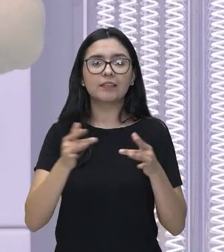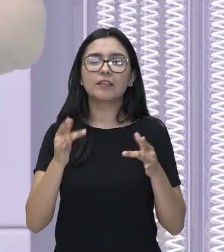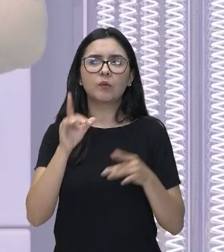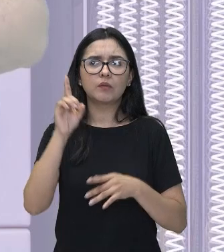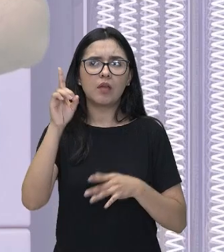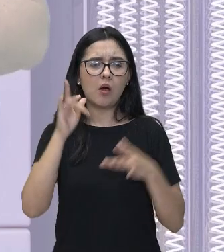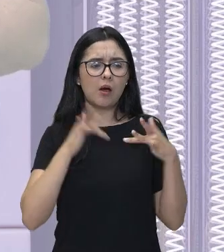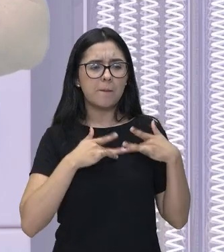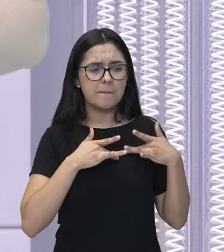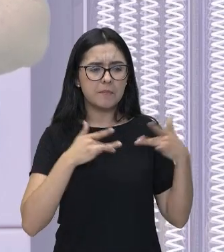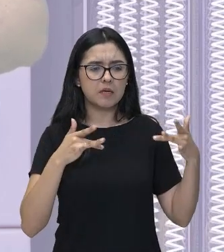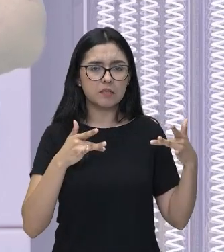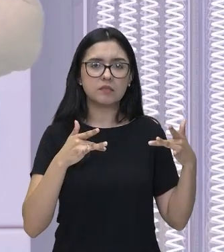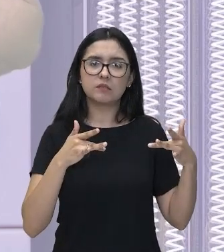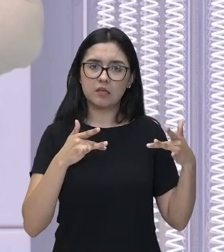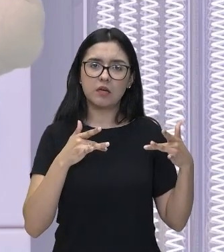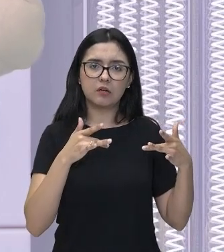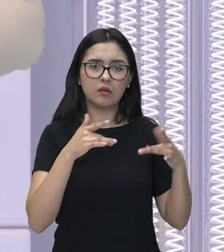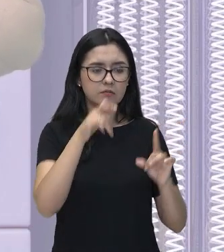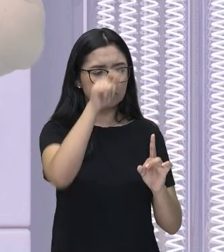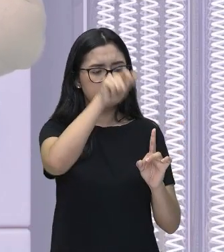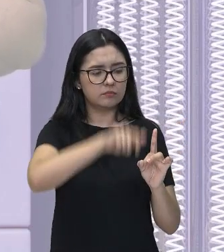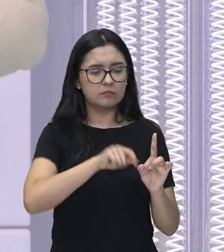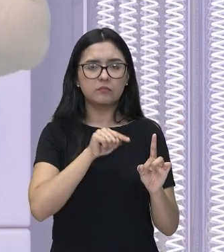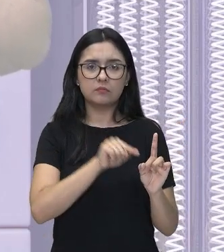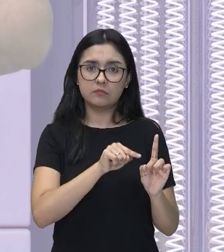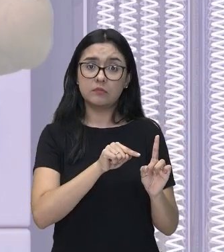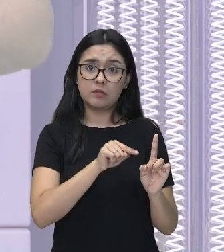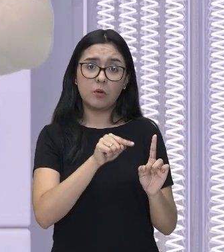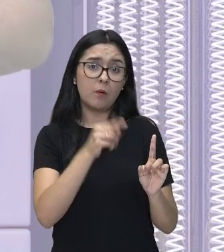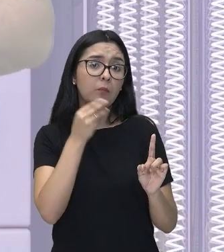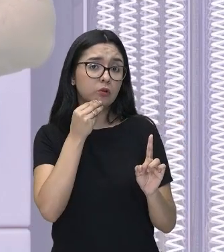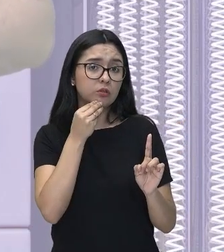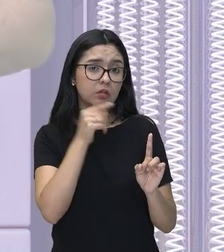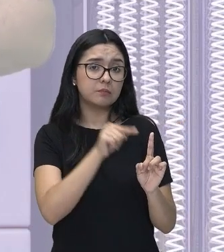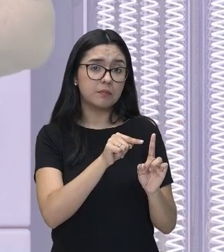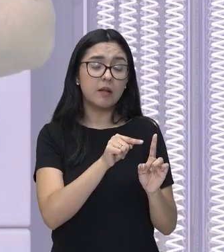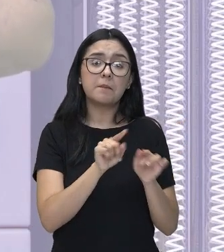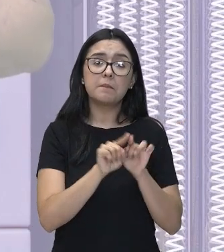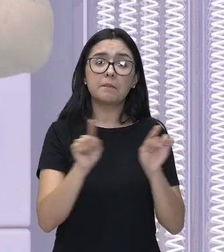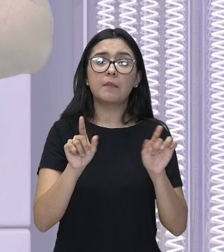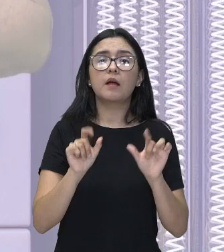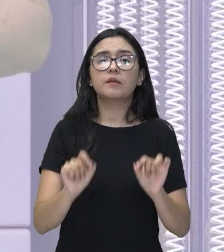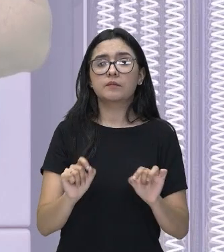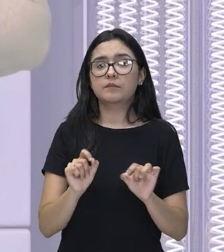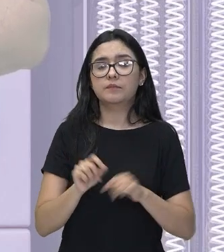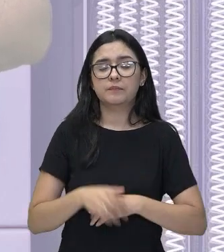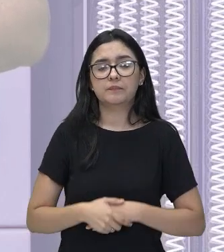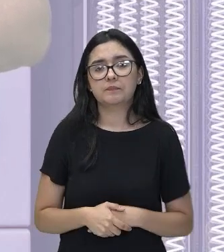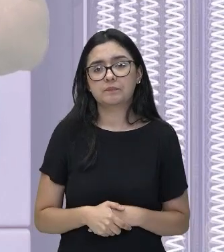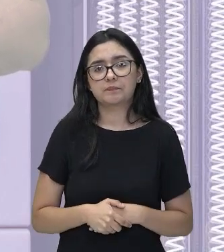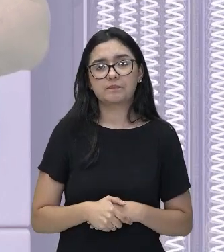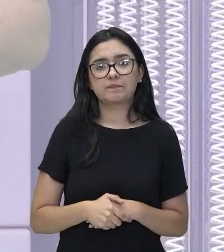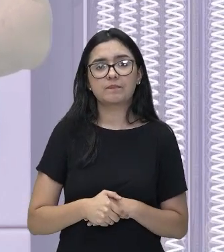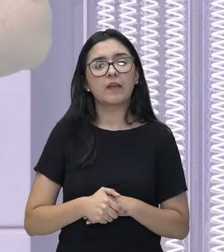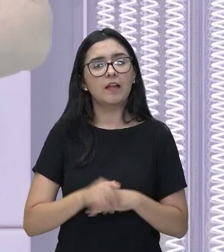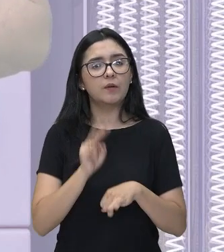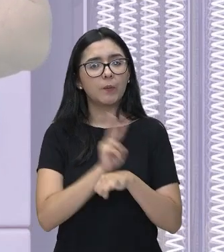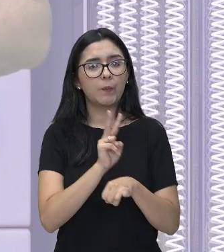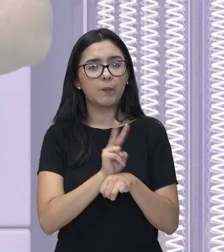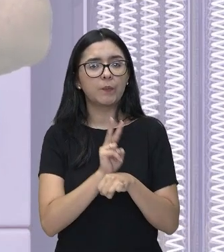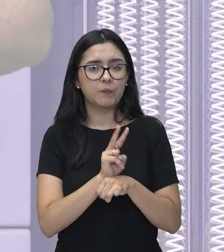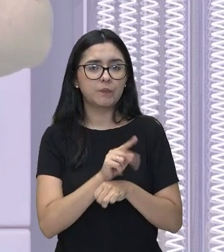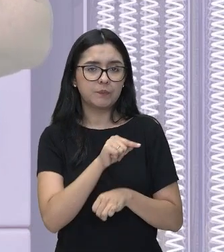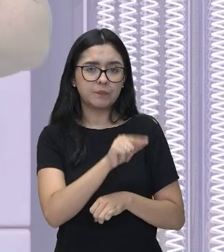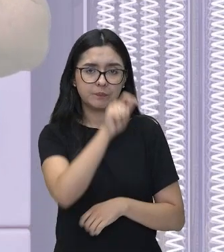Deus, ele dá uma pena para o homicida, mas ele, ao mesmo tempo, ele preserva